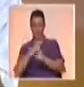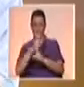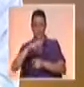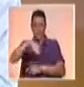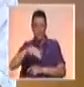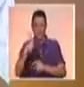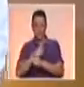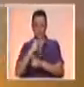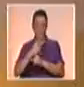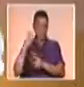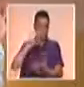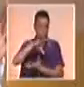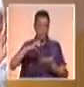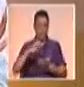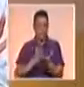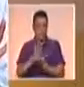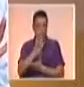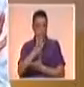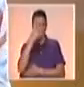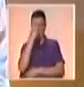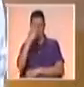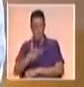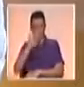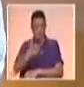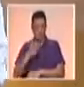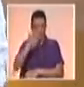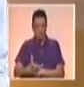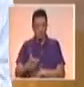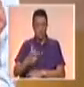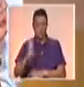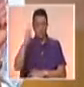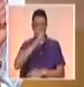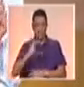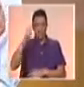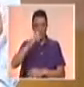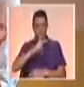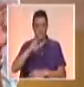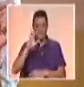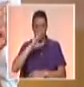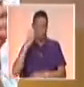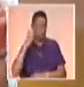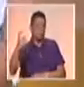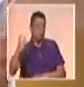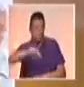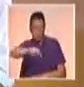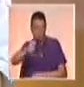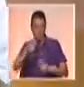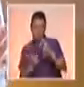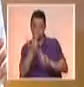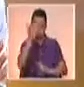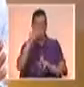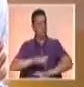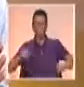chamava, fazia barulho, ele continuava como se nada fosse. Não é? Eles, a televisão, se souber um som mais alto, de repente,